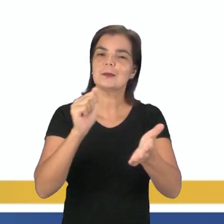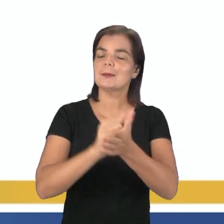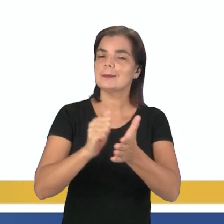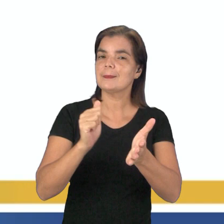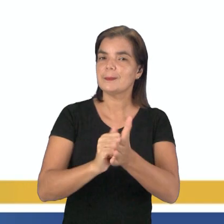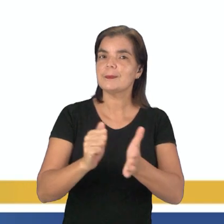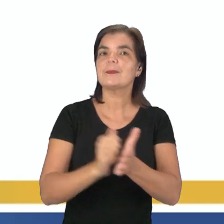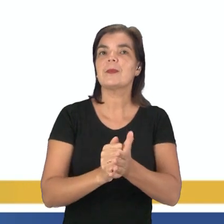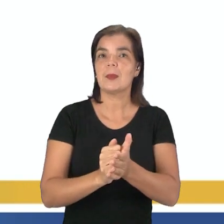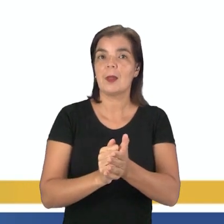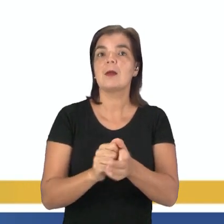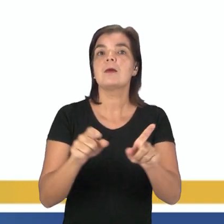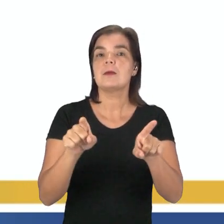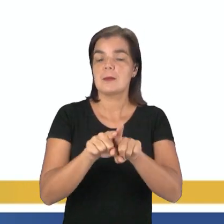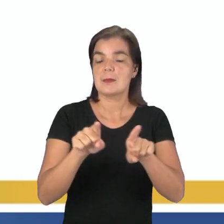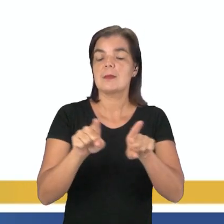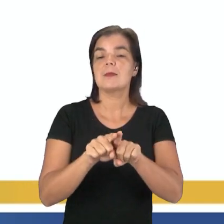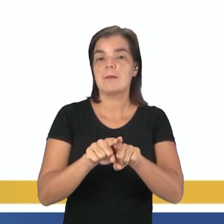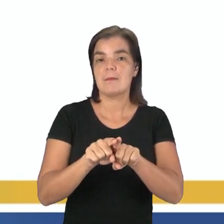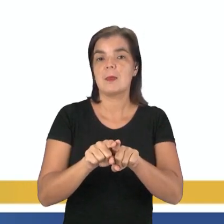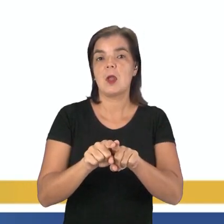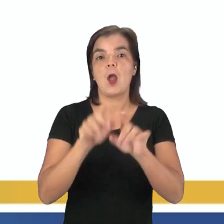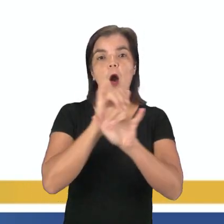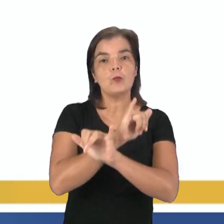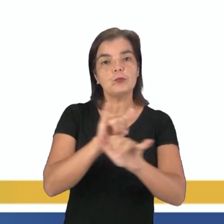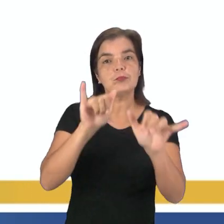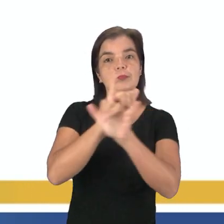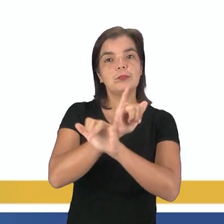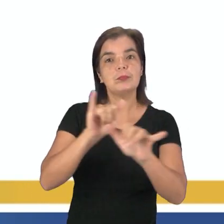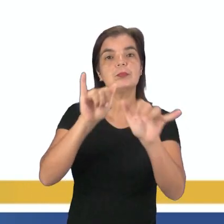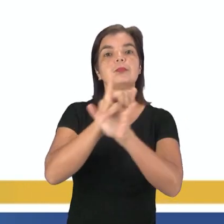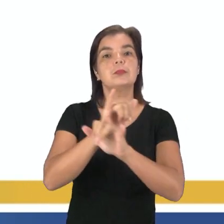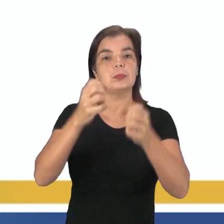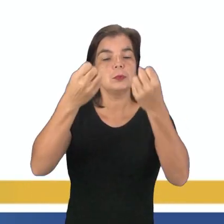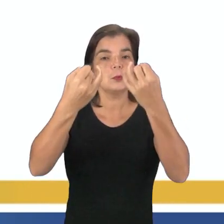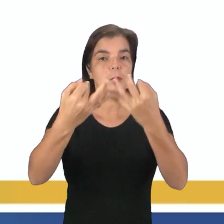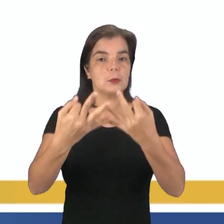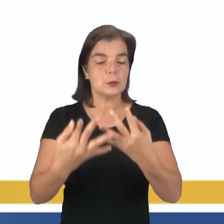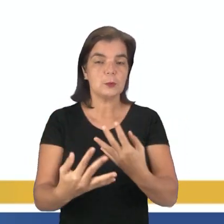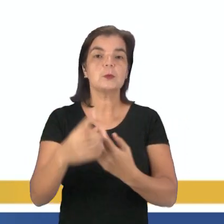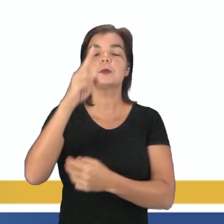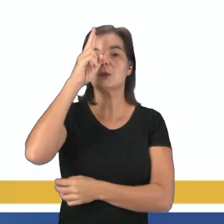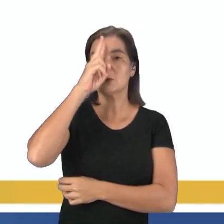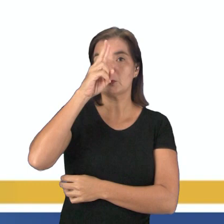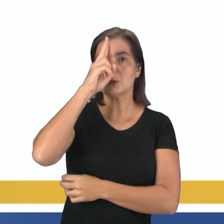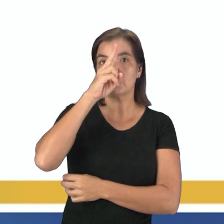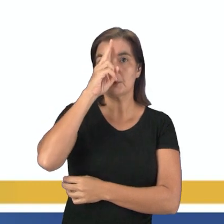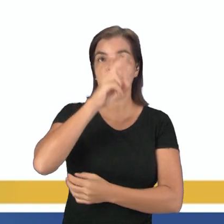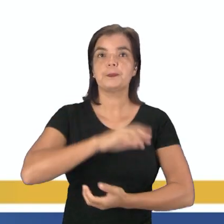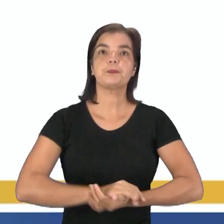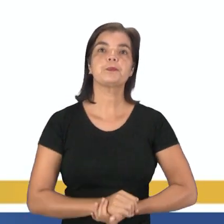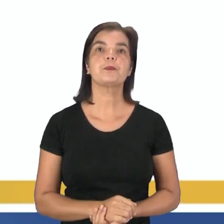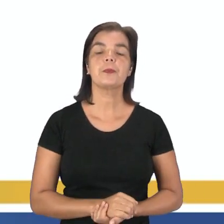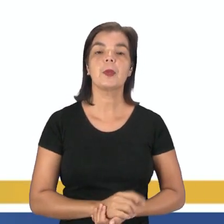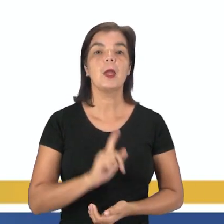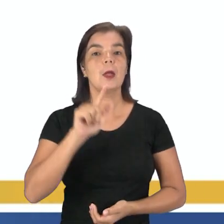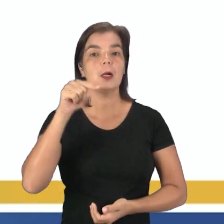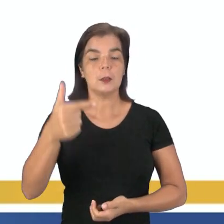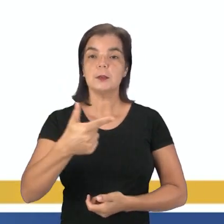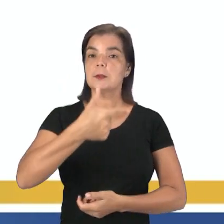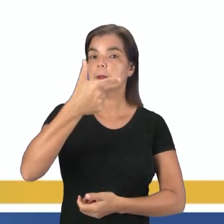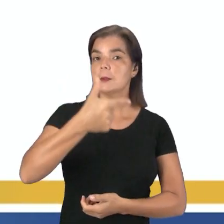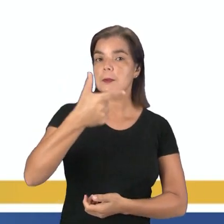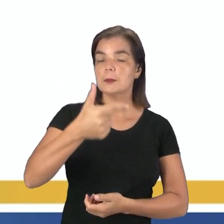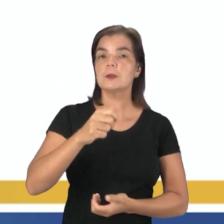têm escrita e carregam aí algum dizer importante para a história. E tem as